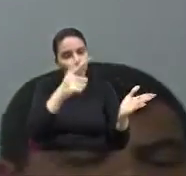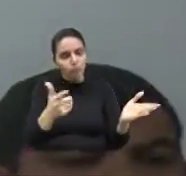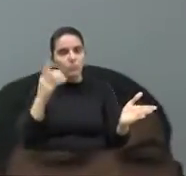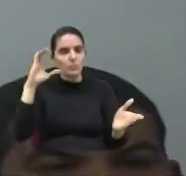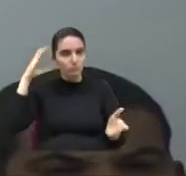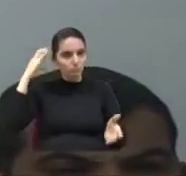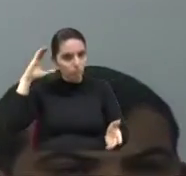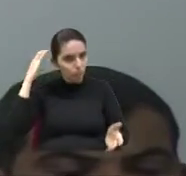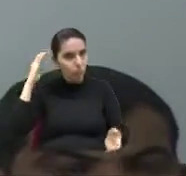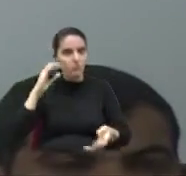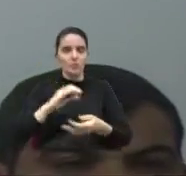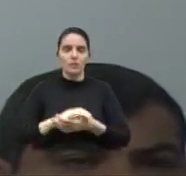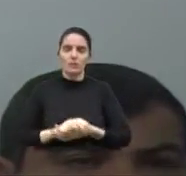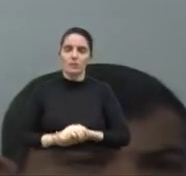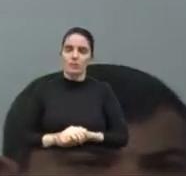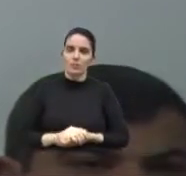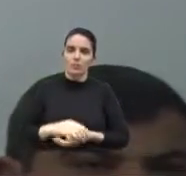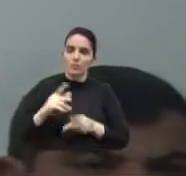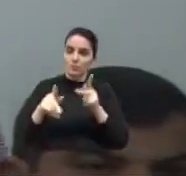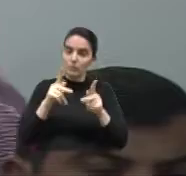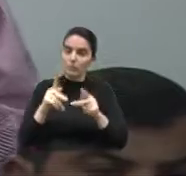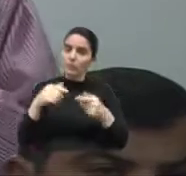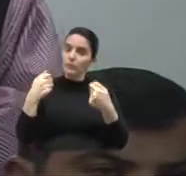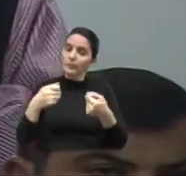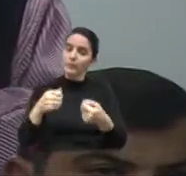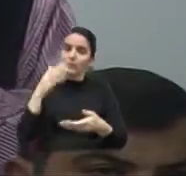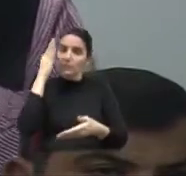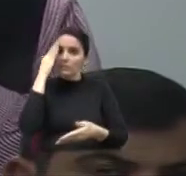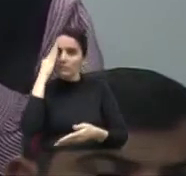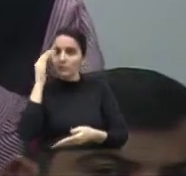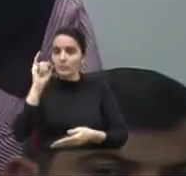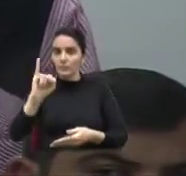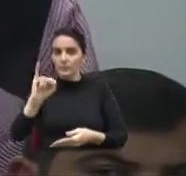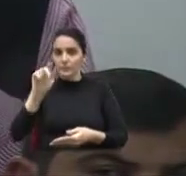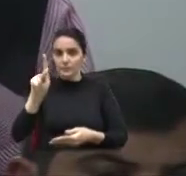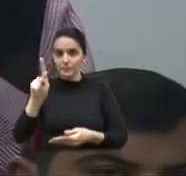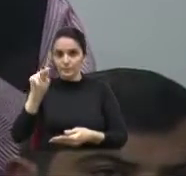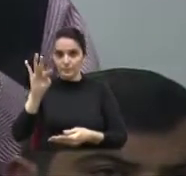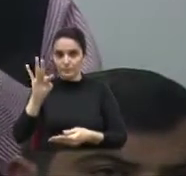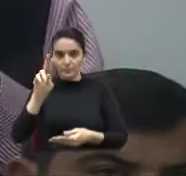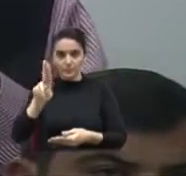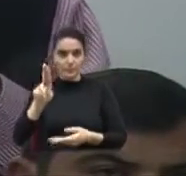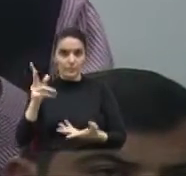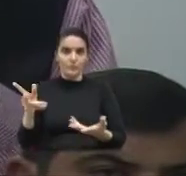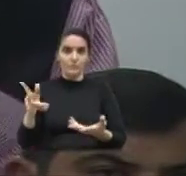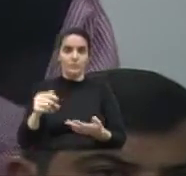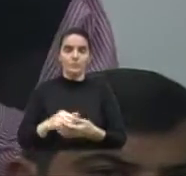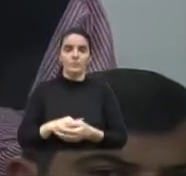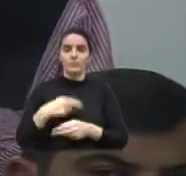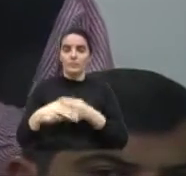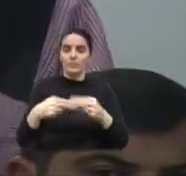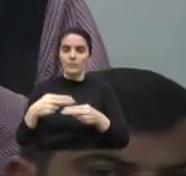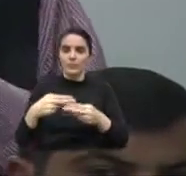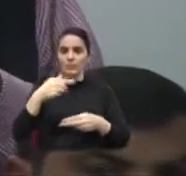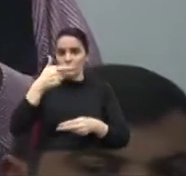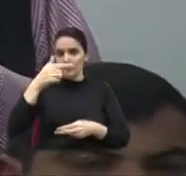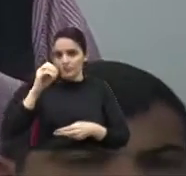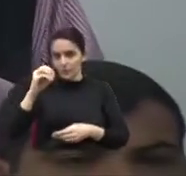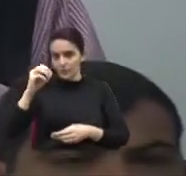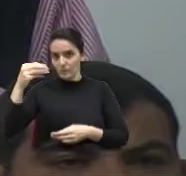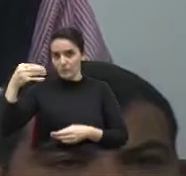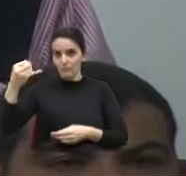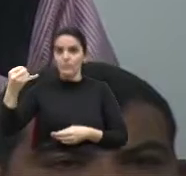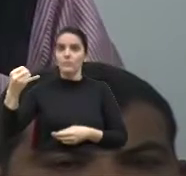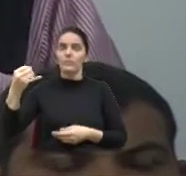forma, ele tomou conhecimento dessa informação. E provavelmente 20 milhões a mais é